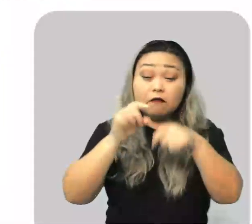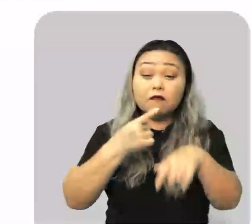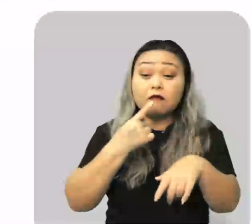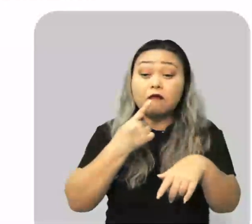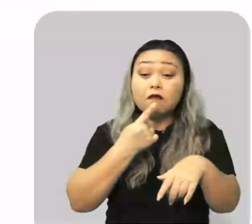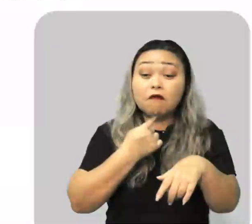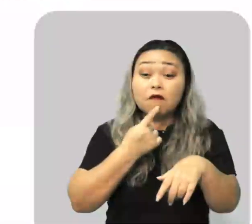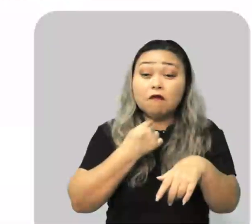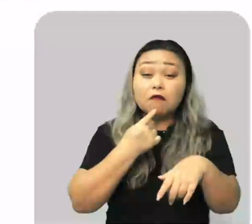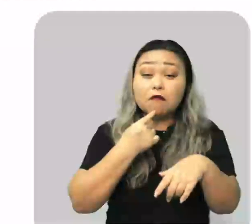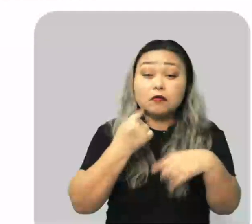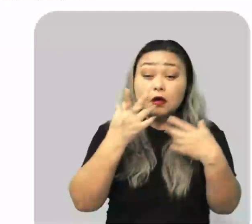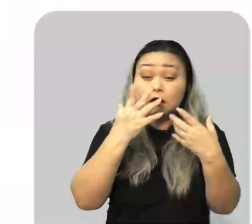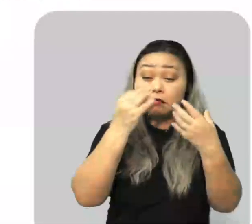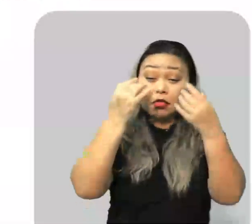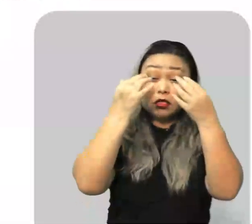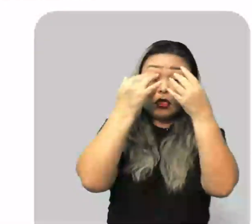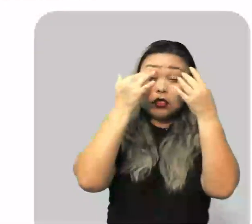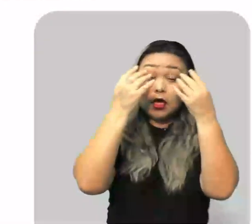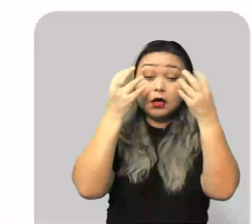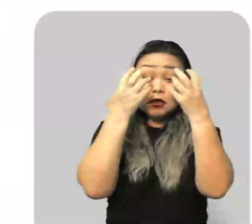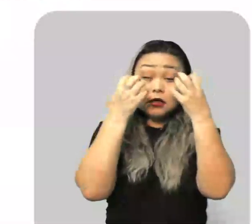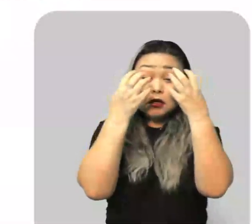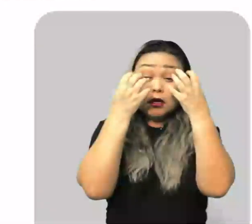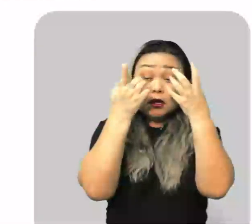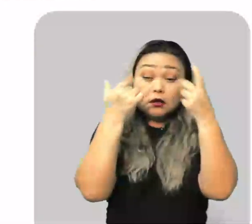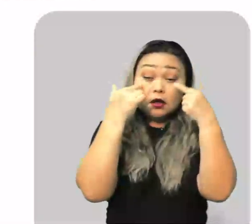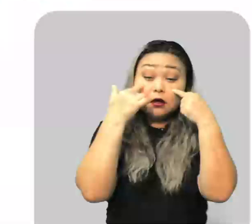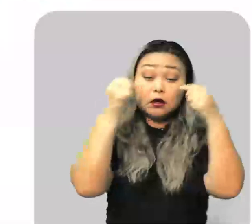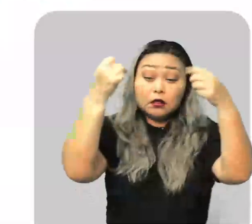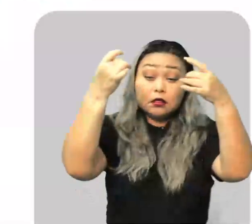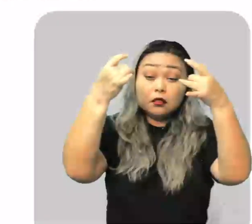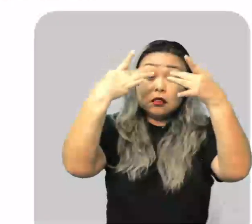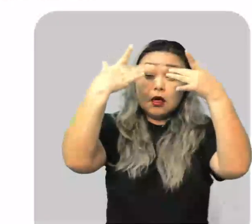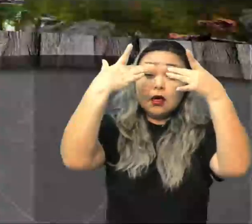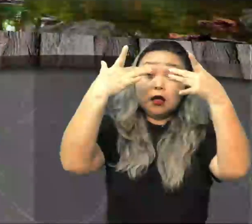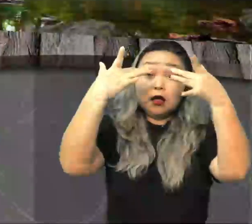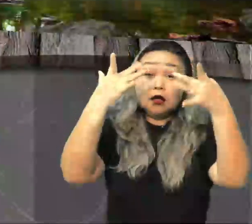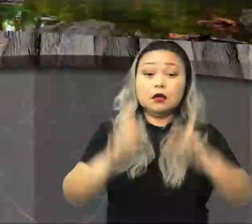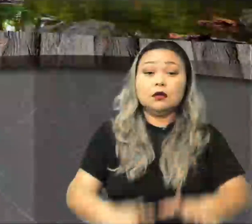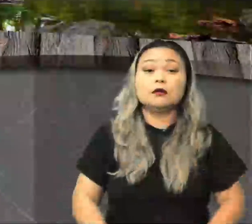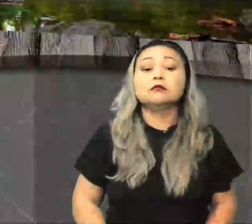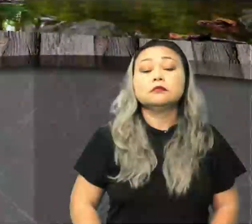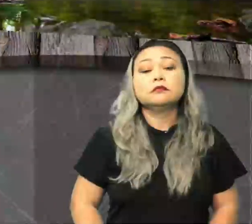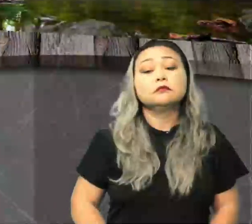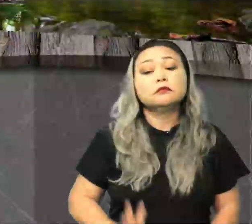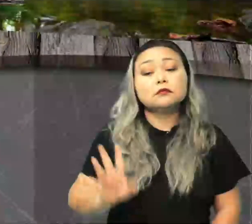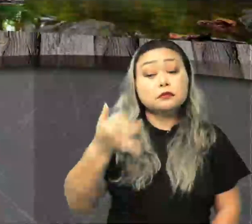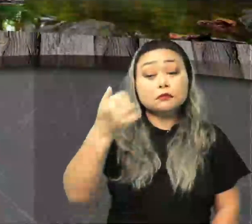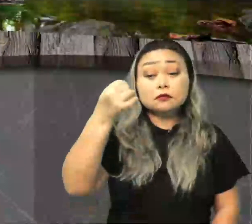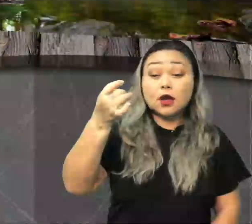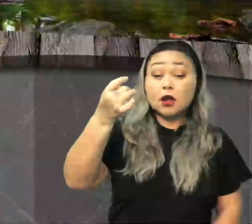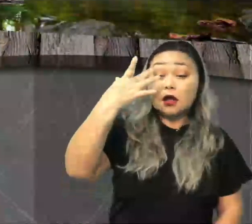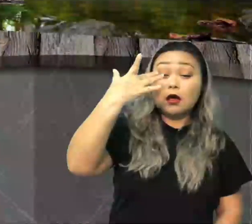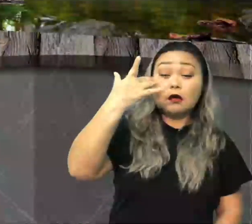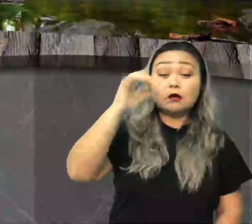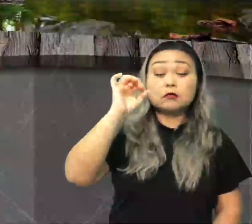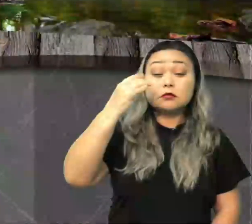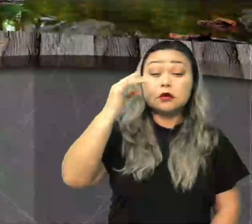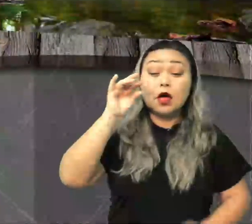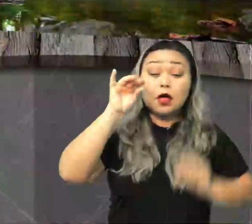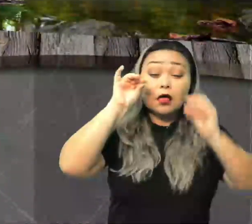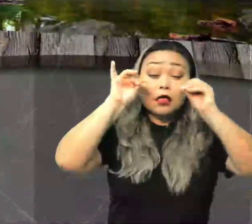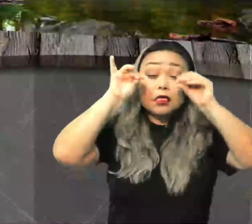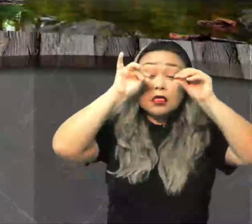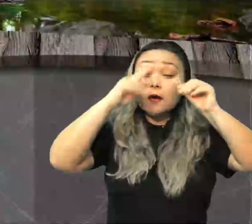incomoda pra caramba, parece grãos de areia dentro dos nossos olhos. Se um cílio, né, já nos nossos olhos incomoda, imagina um